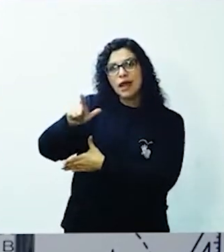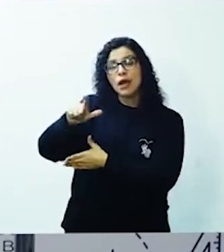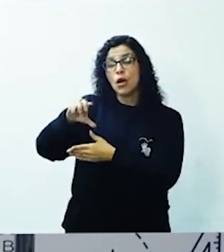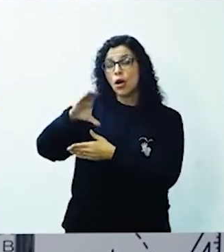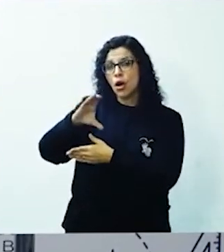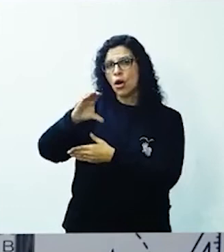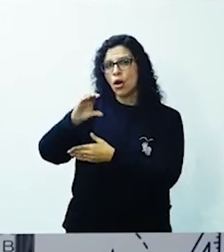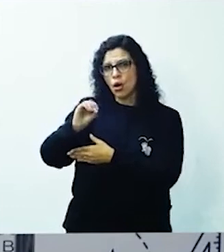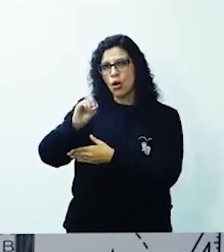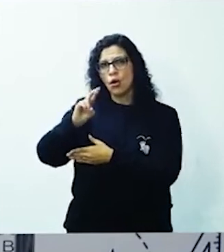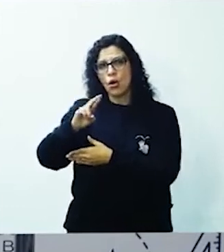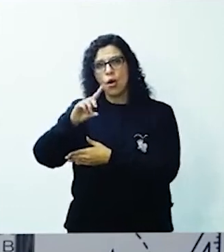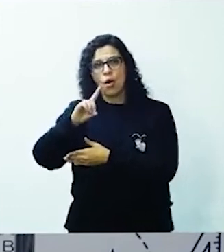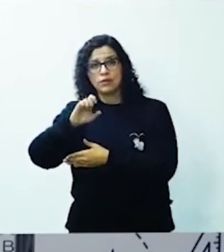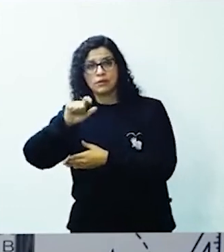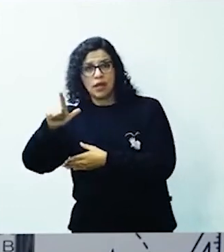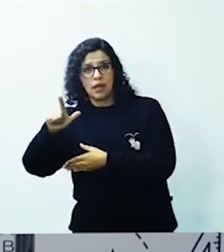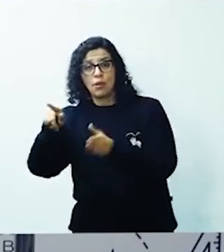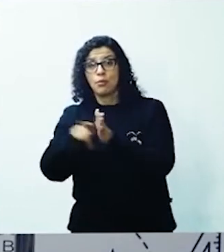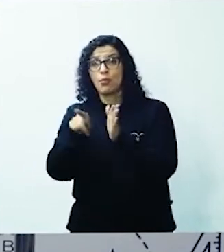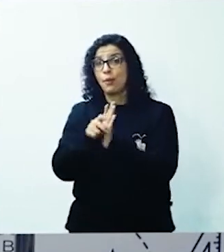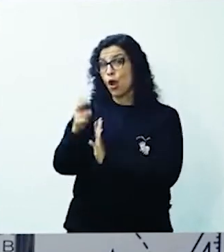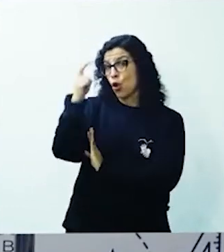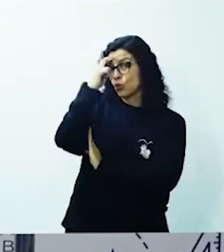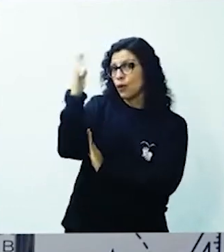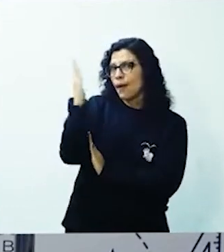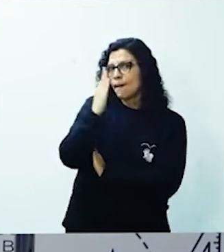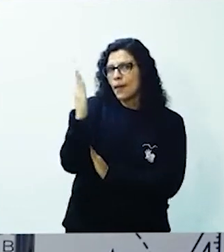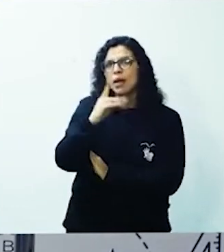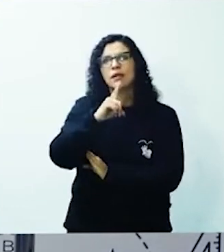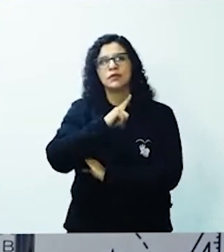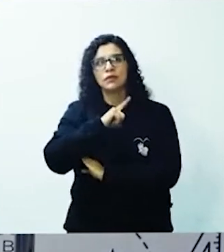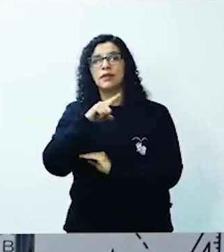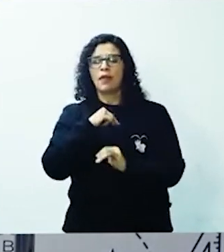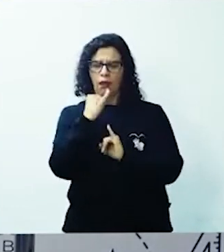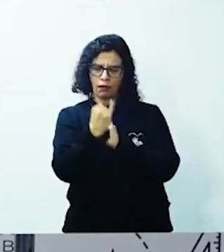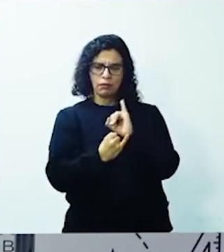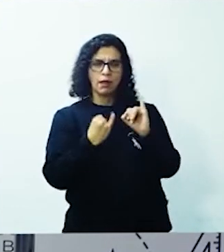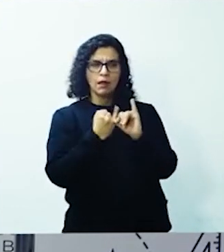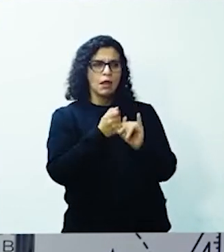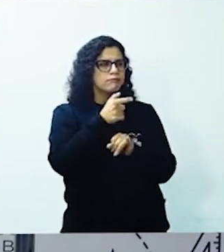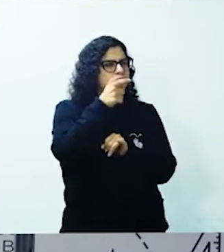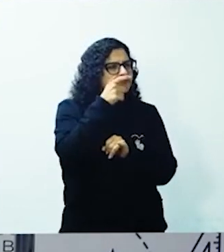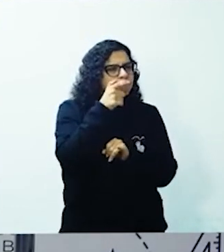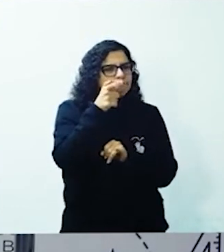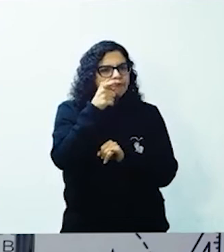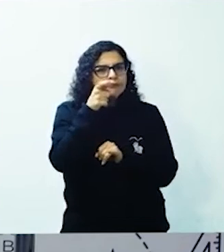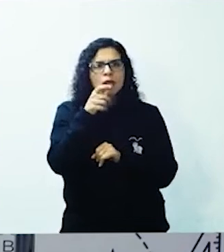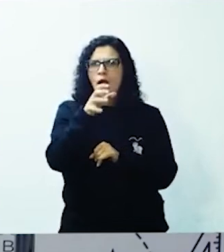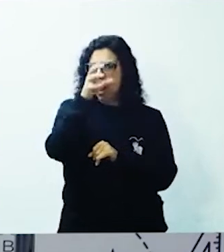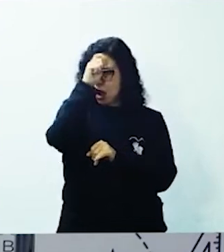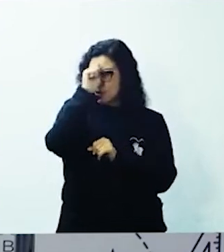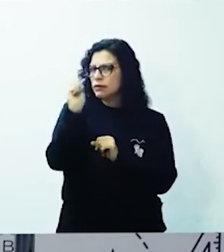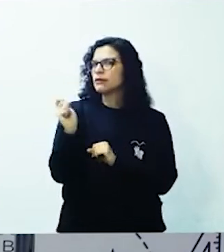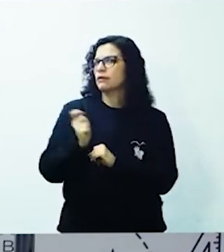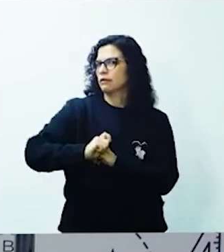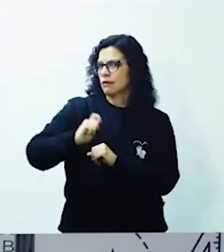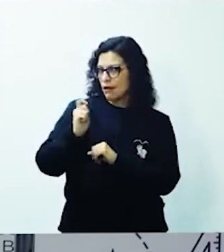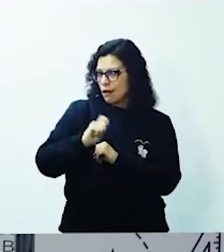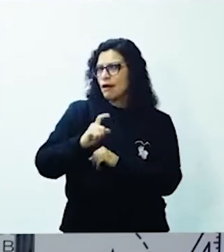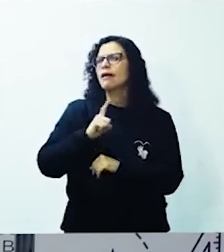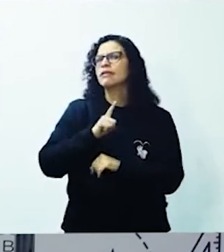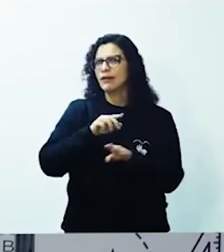do Brasil. Então, nós temos, sim, muitos canais que são interessantes. A gente consegue aprender muita